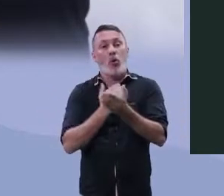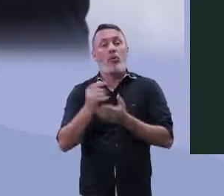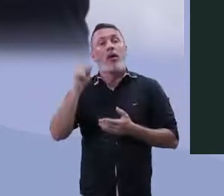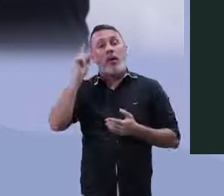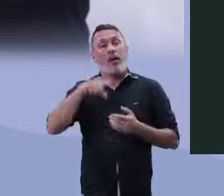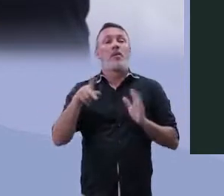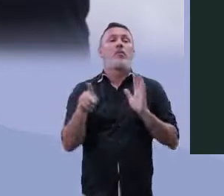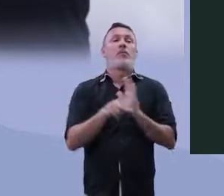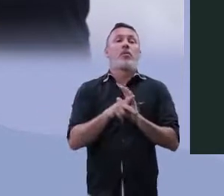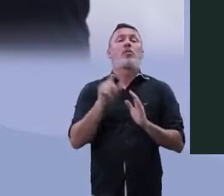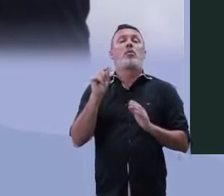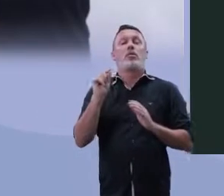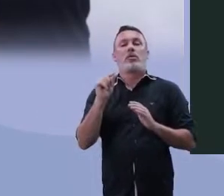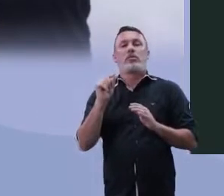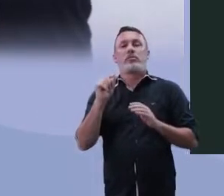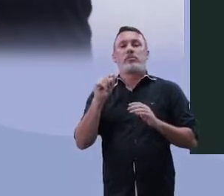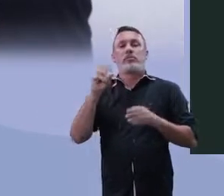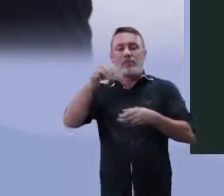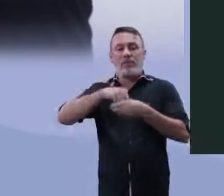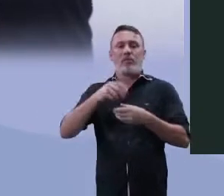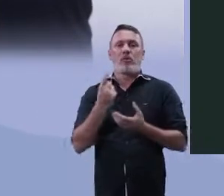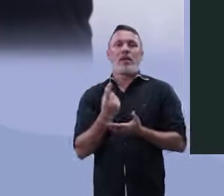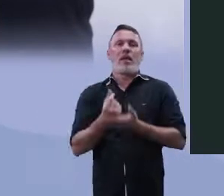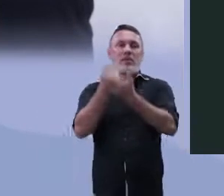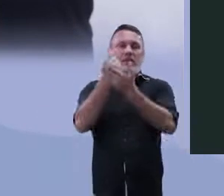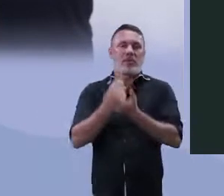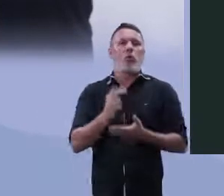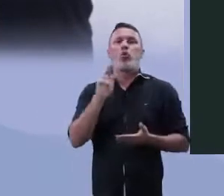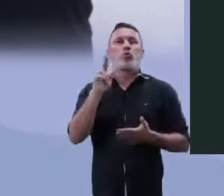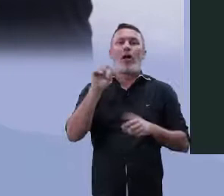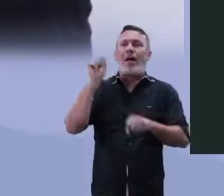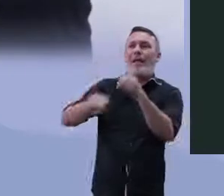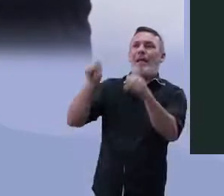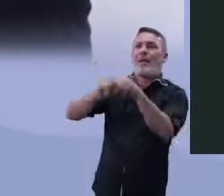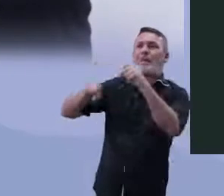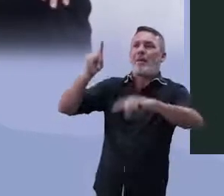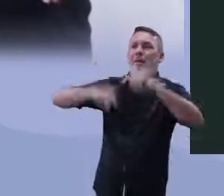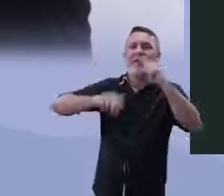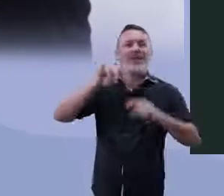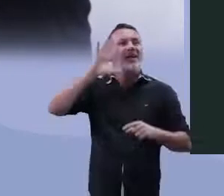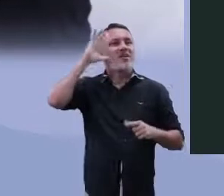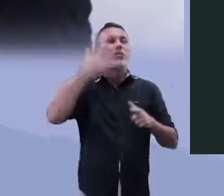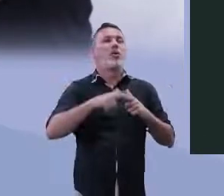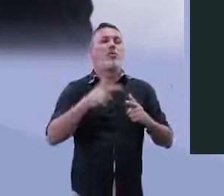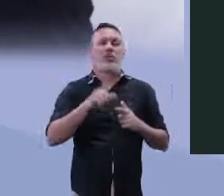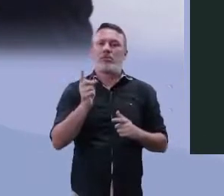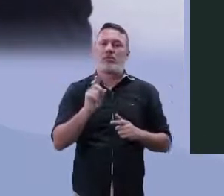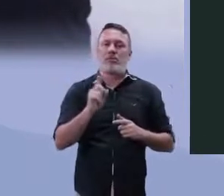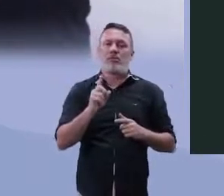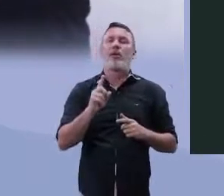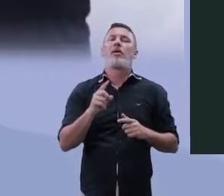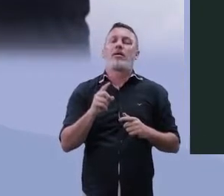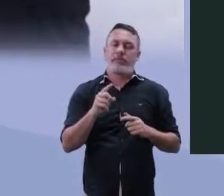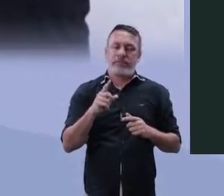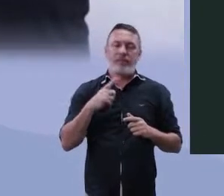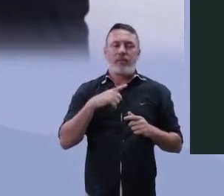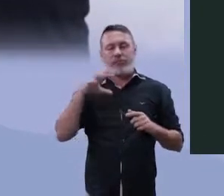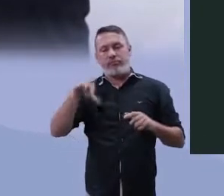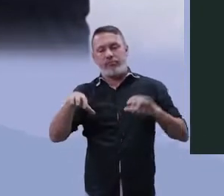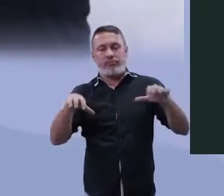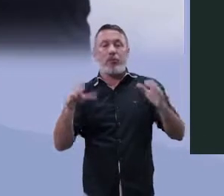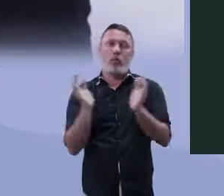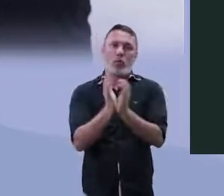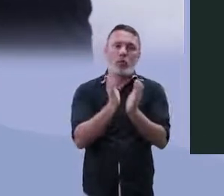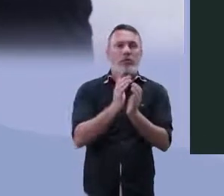também pela própria destruição do capitalismo. Não é apenas destruir as máquinas que resolverá o problema. Então, socialistas e anarquistas